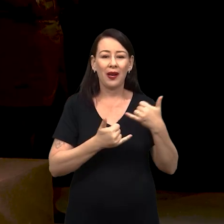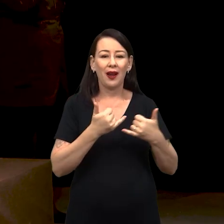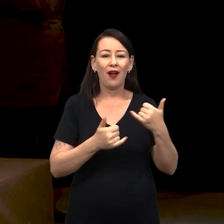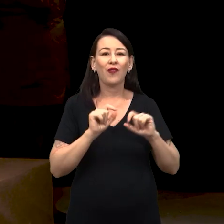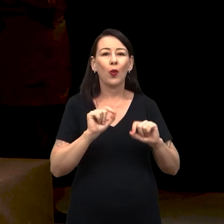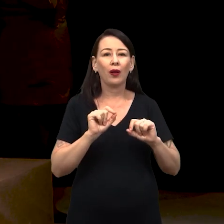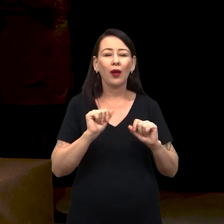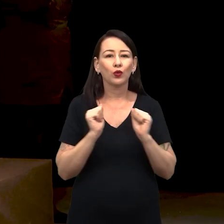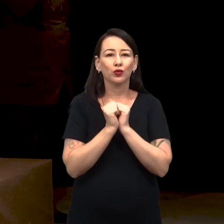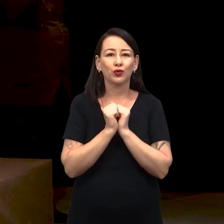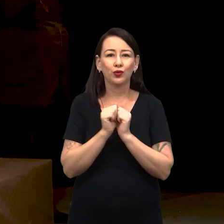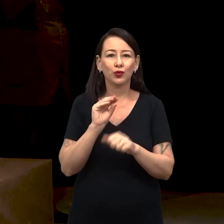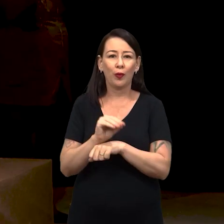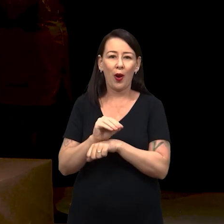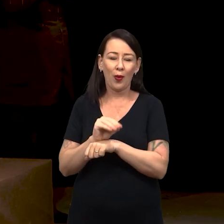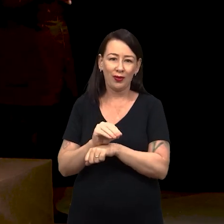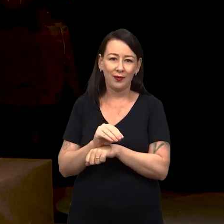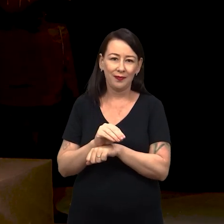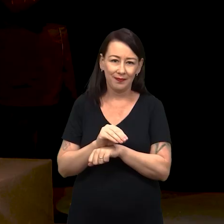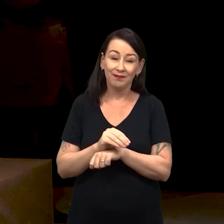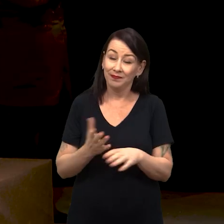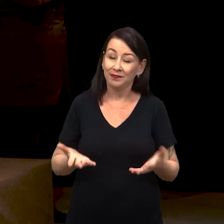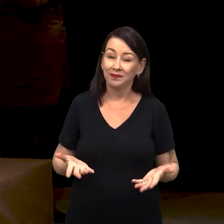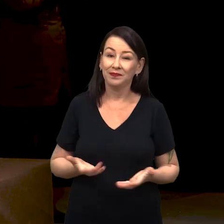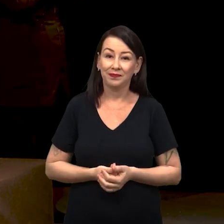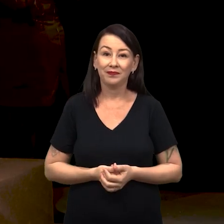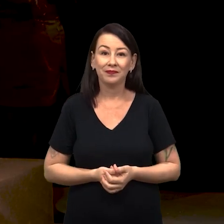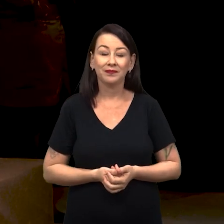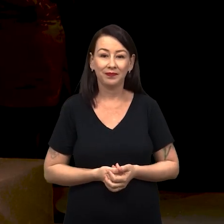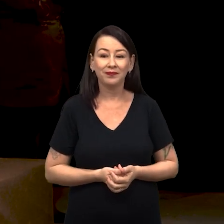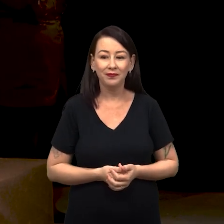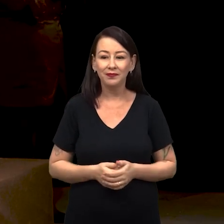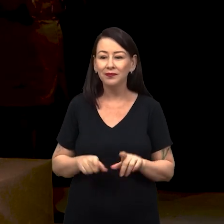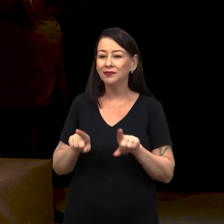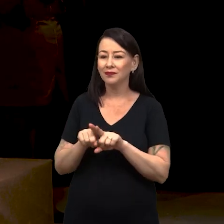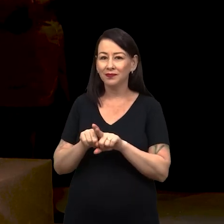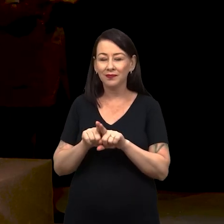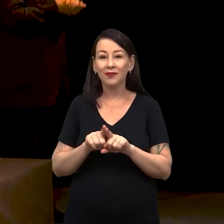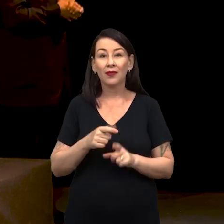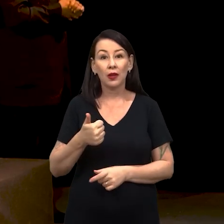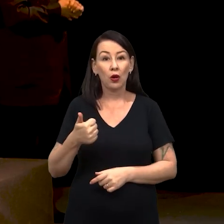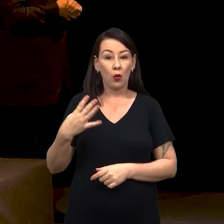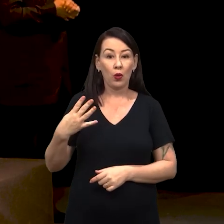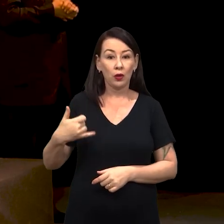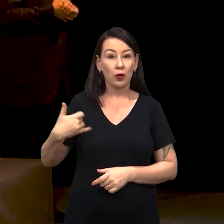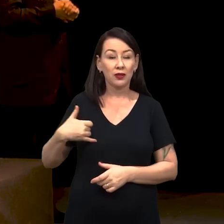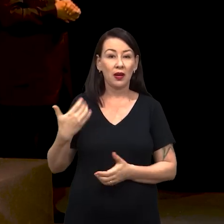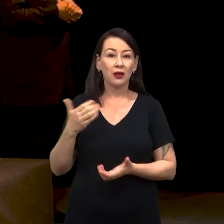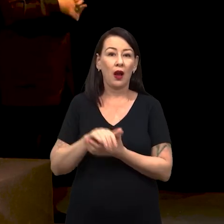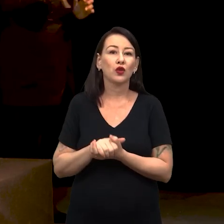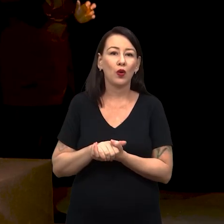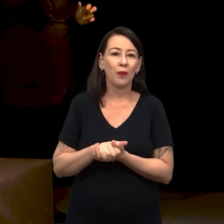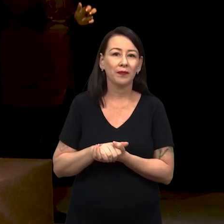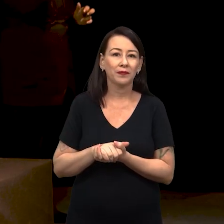brincava quando ela tomava conta da menina que ela trabalhava para ela. E que com 14 anos